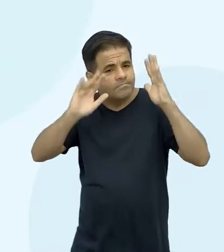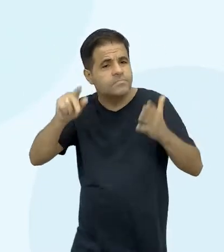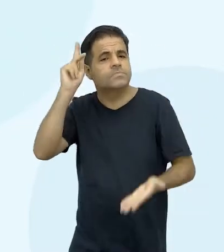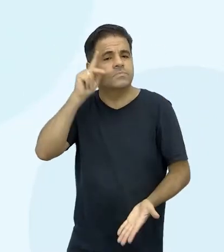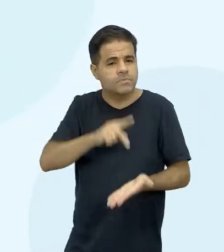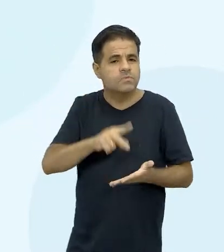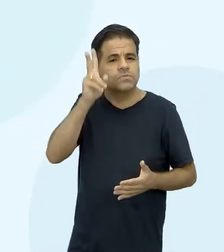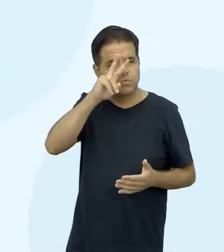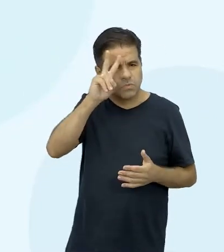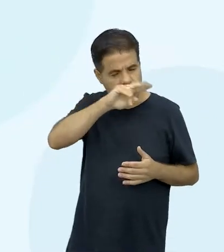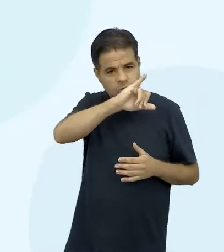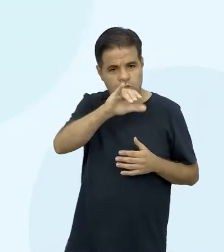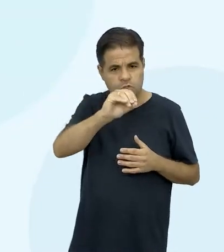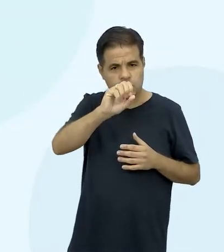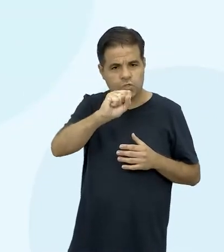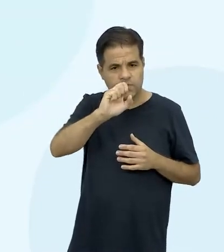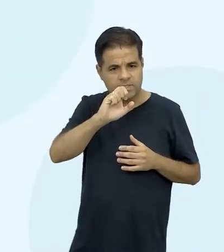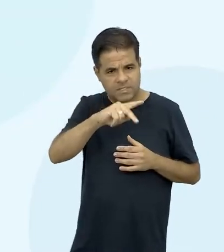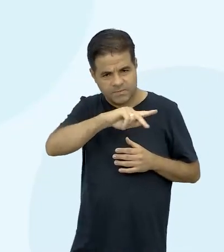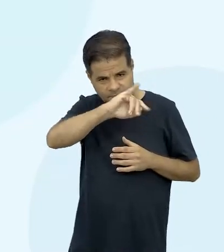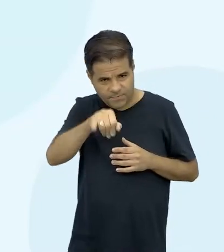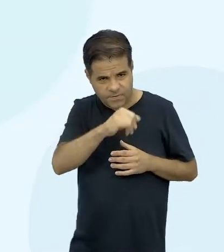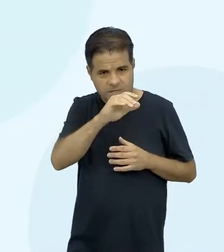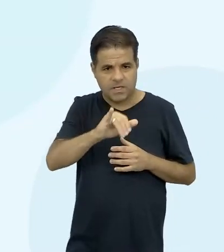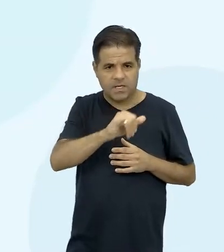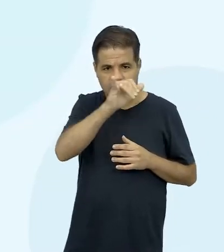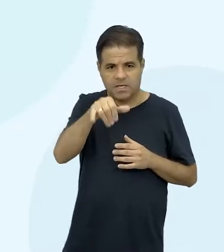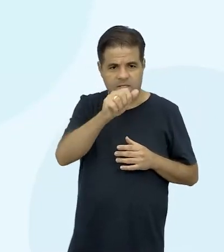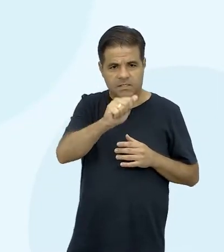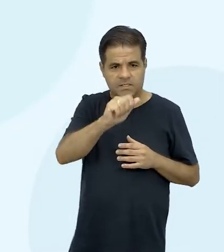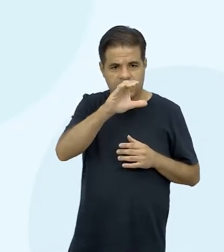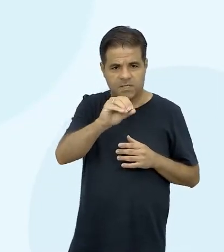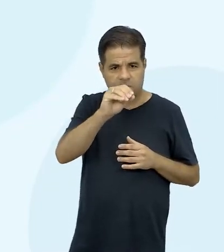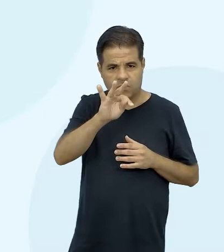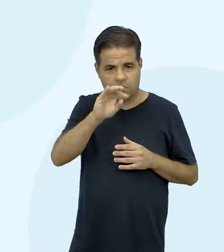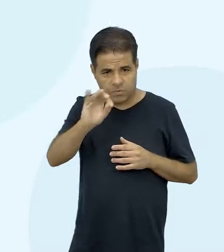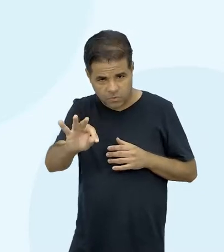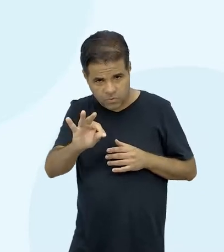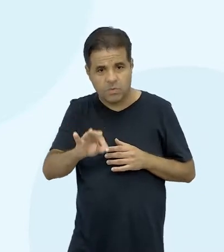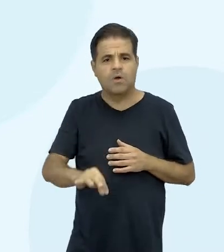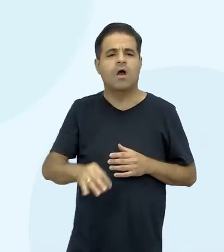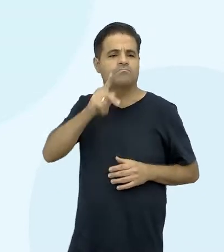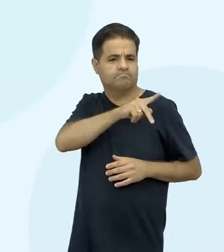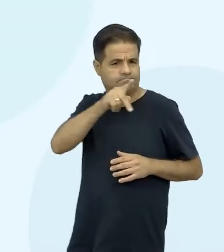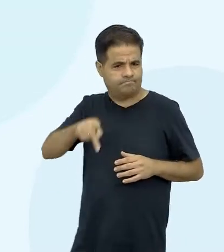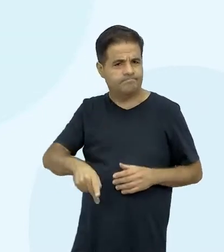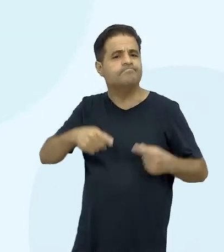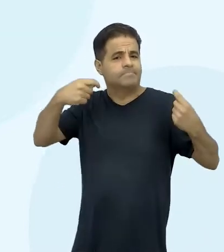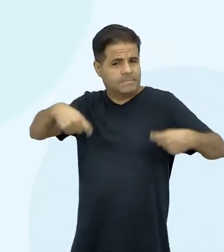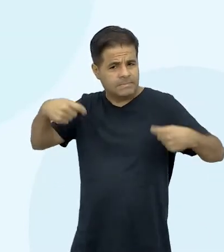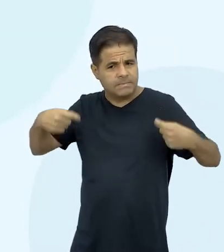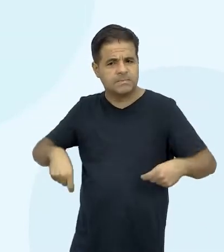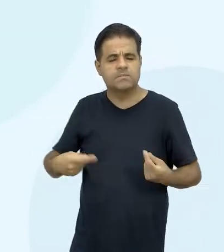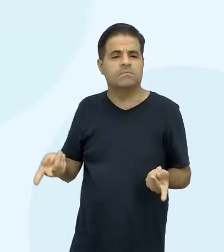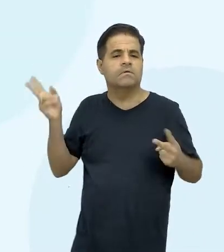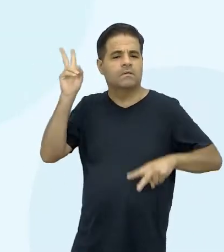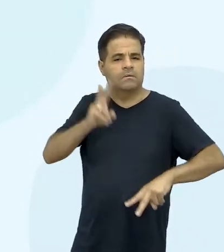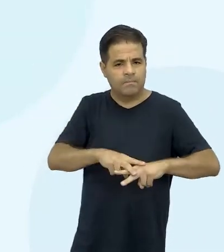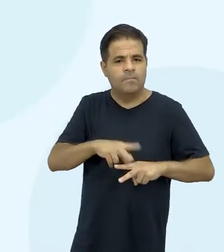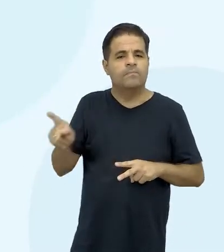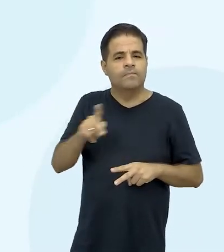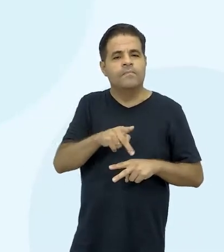de Joseph Jacotot, um professor erudito e combatente na Revolução Francesa que precisou se exilar nos